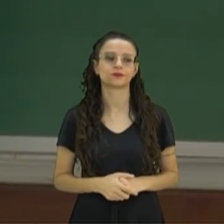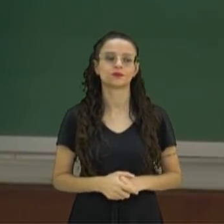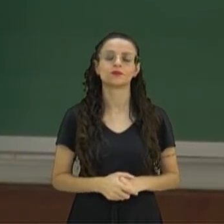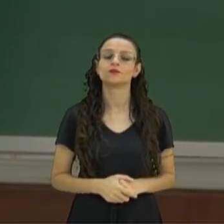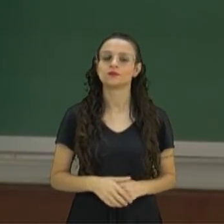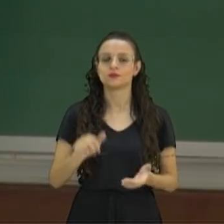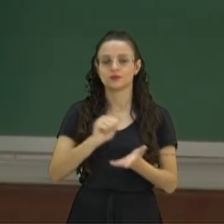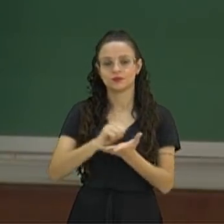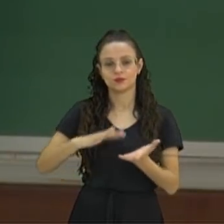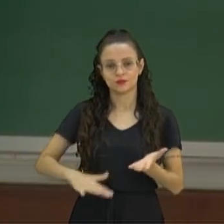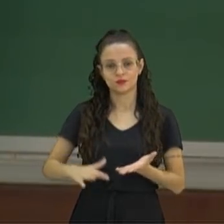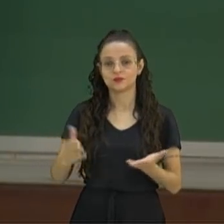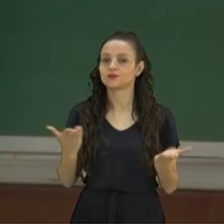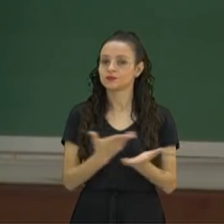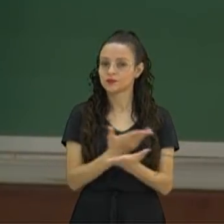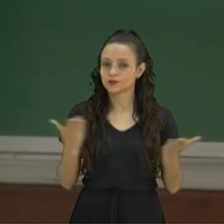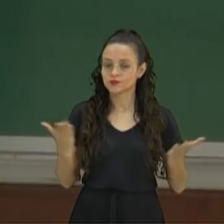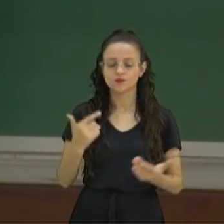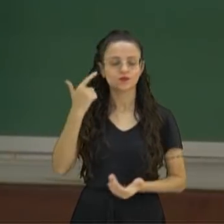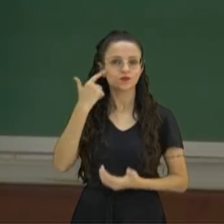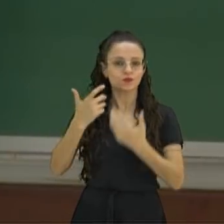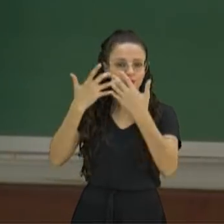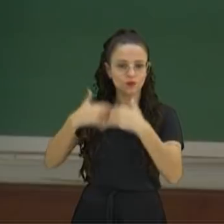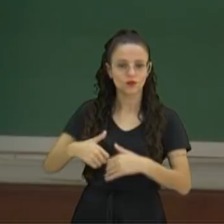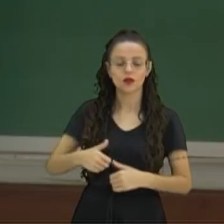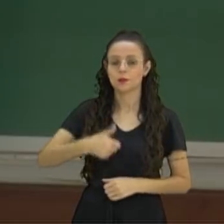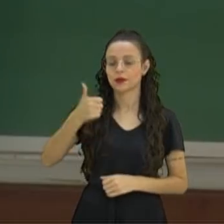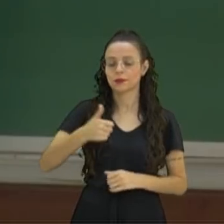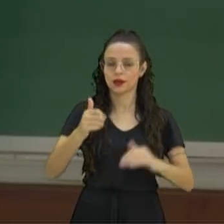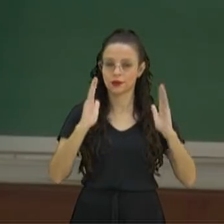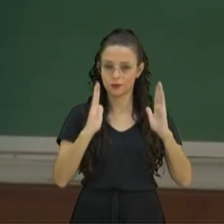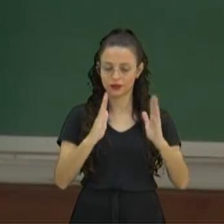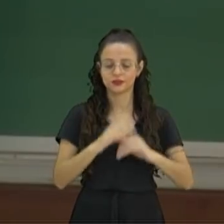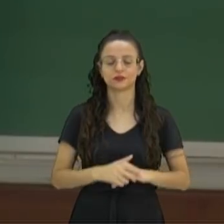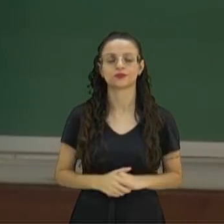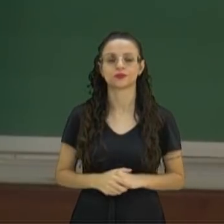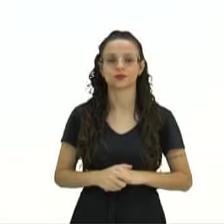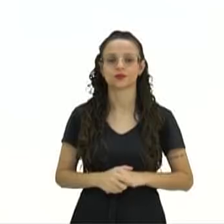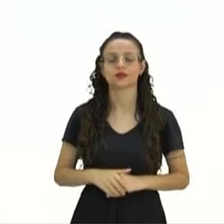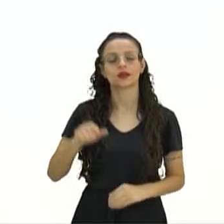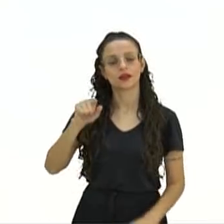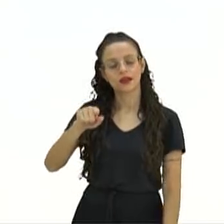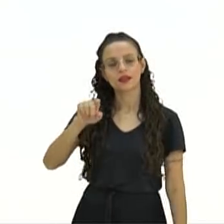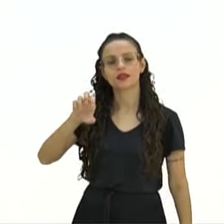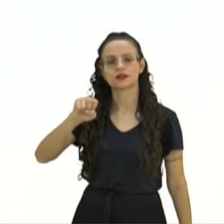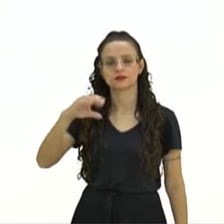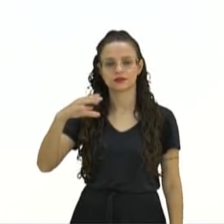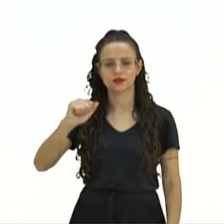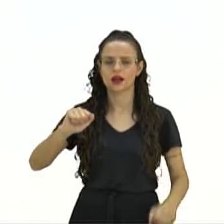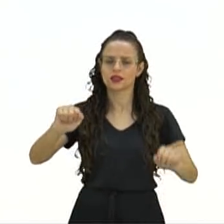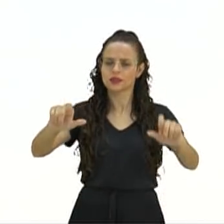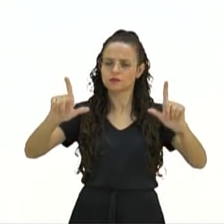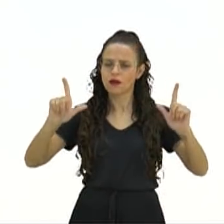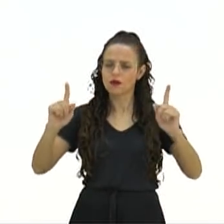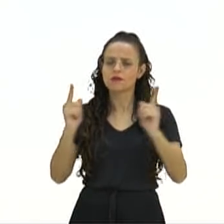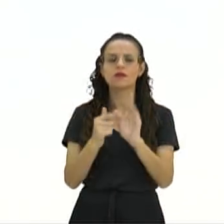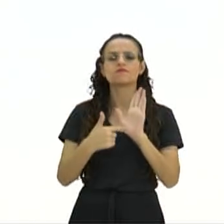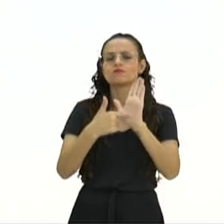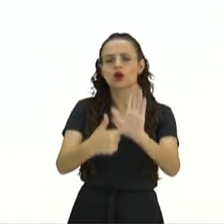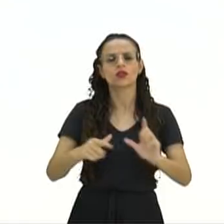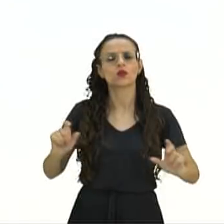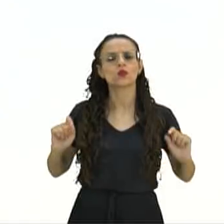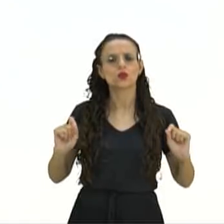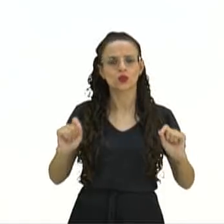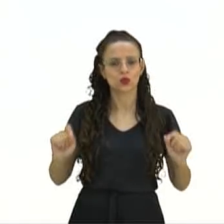Atividadezinha ali para a gente pensar nessa primeira parte aí da escala. A escala em um mapa indica o quê?